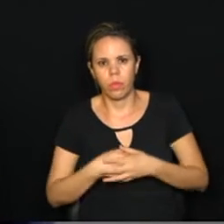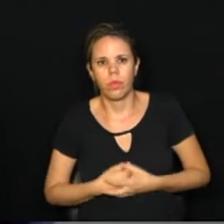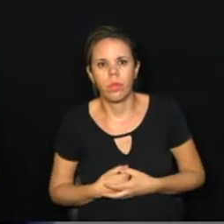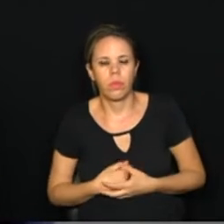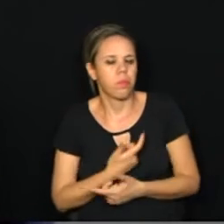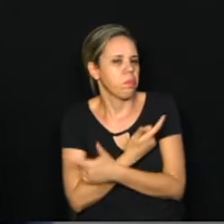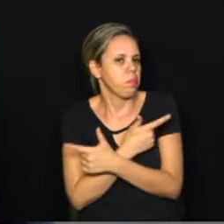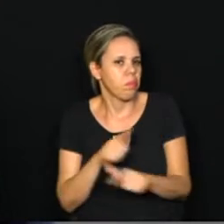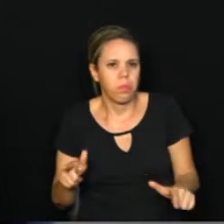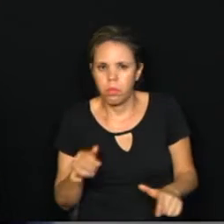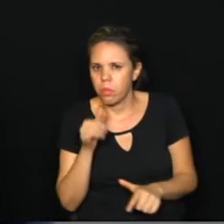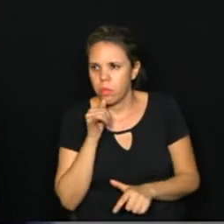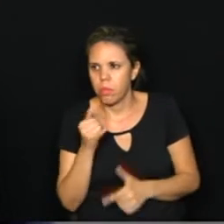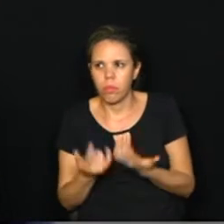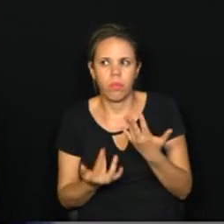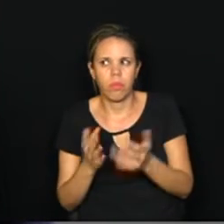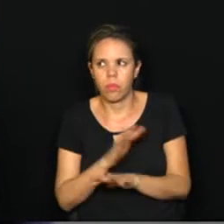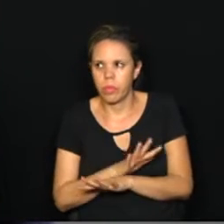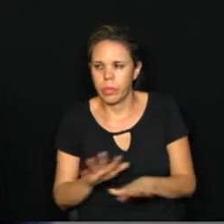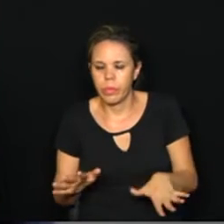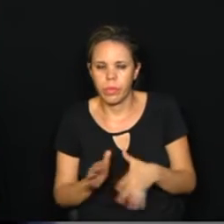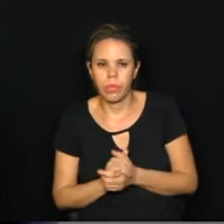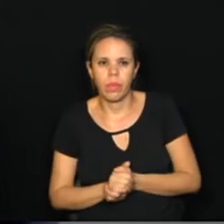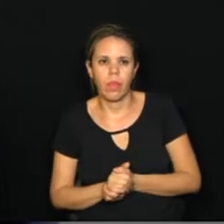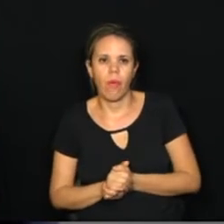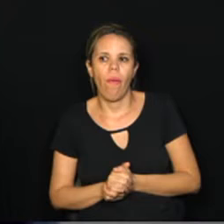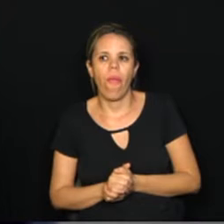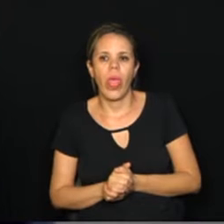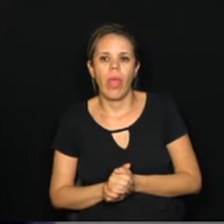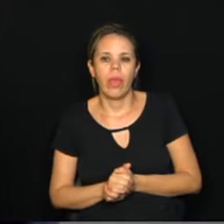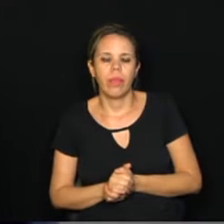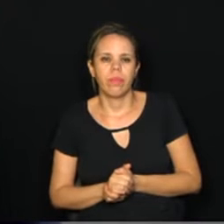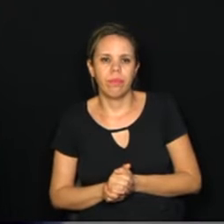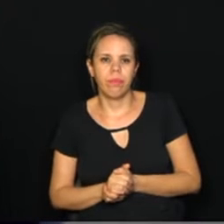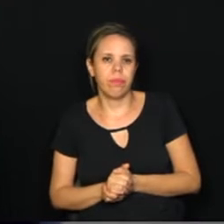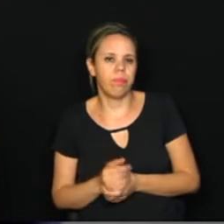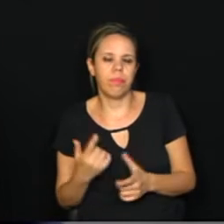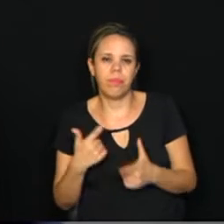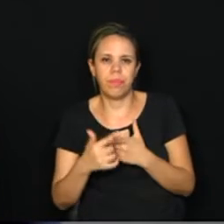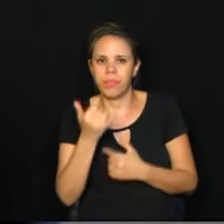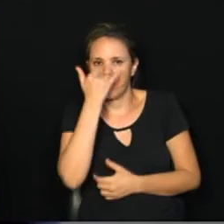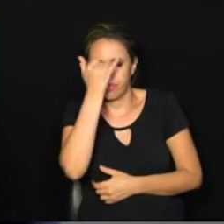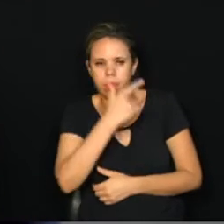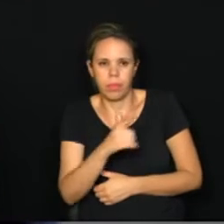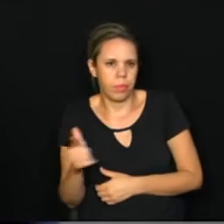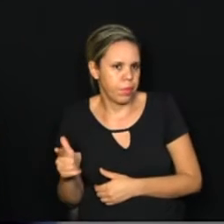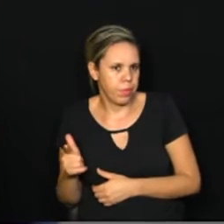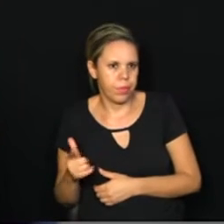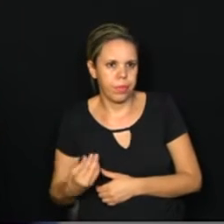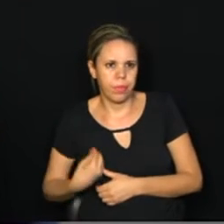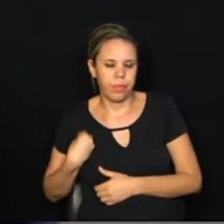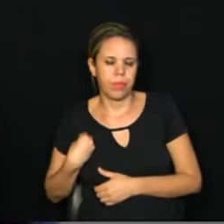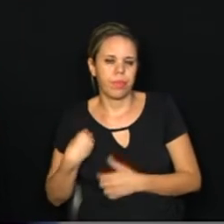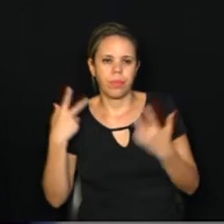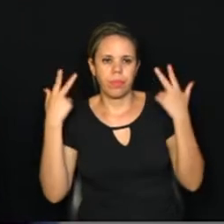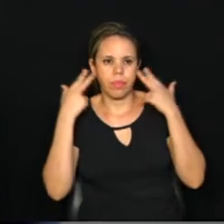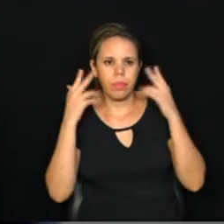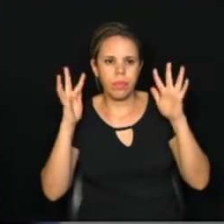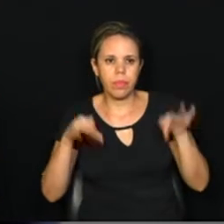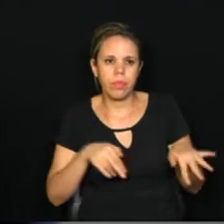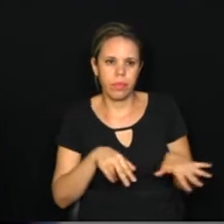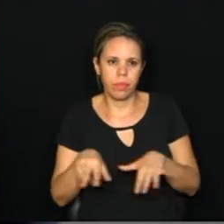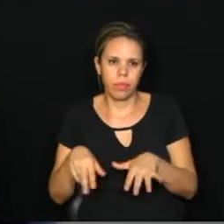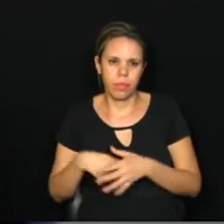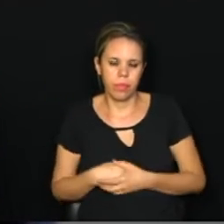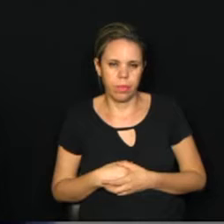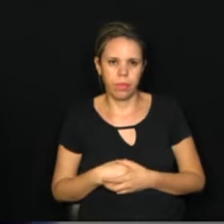existe aquela questão do incêndio que foi acidental. Ele não existe. Ele, normalmente, finais de semana, há